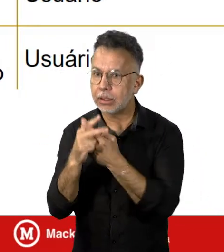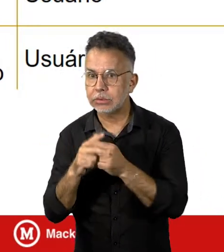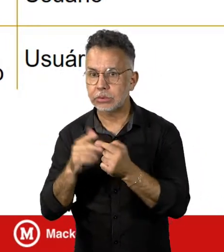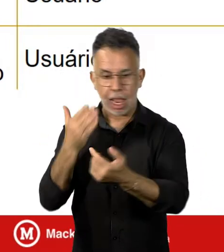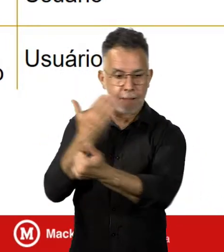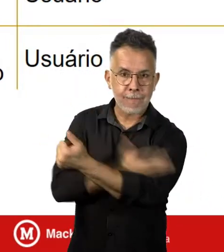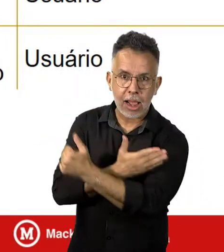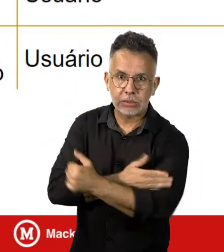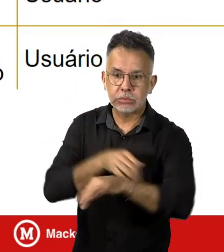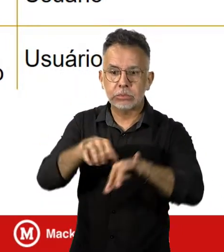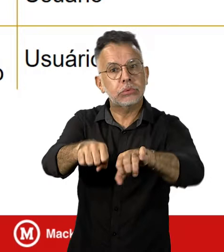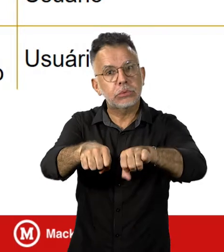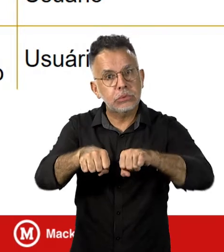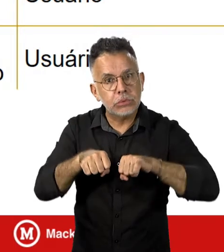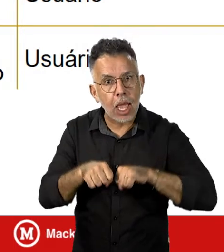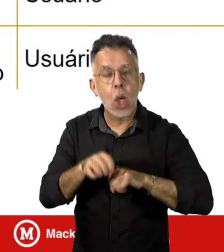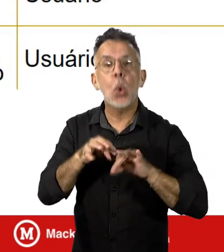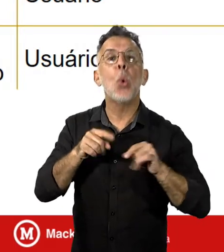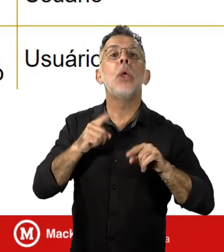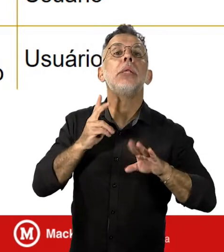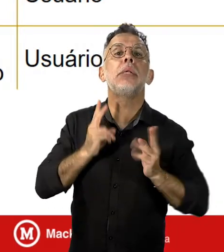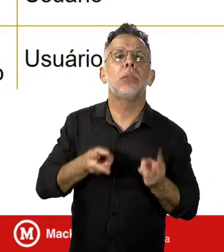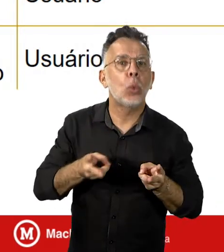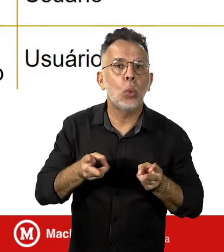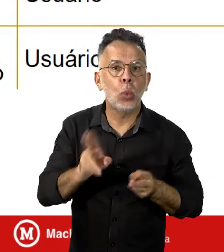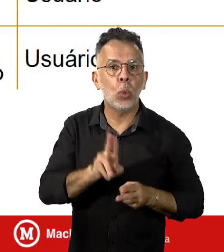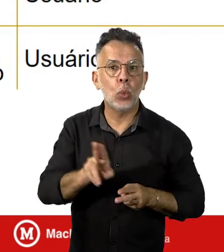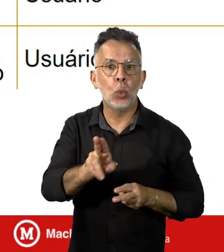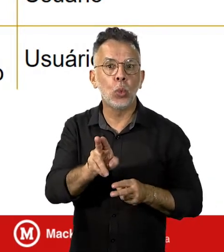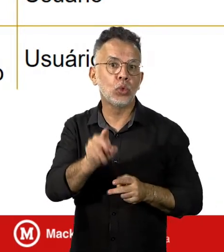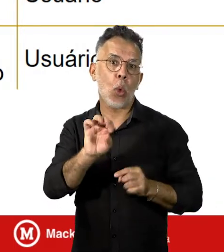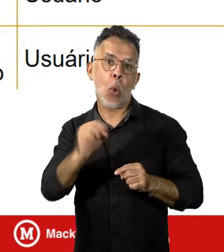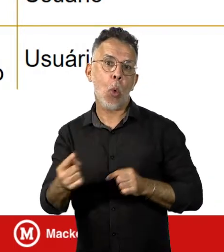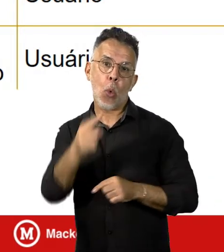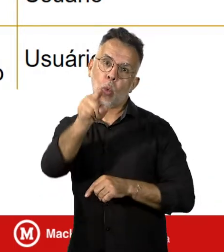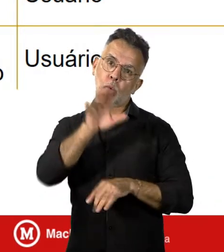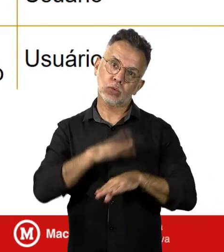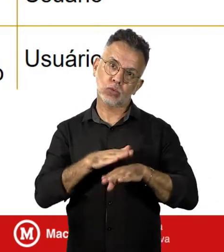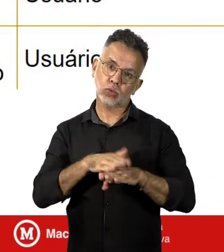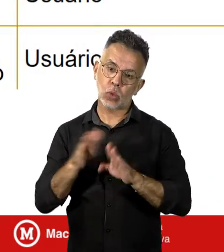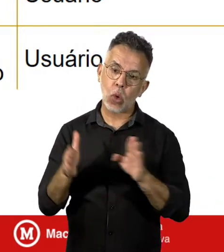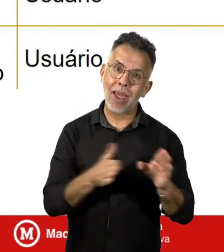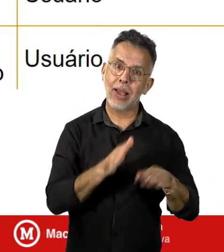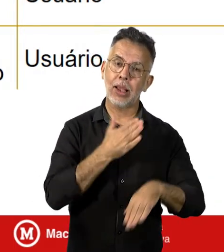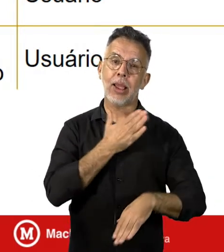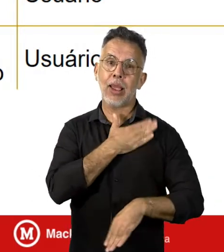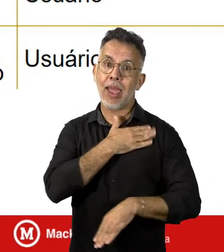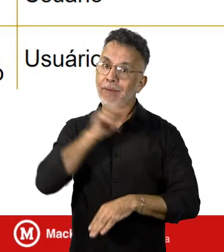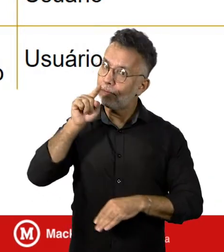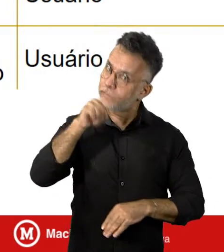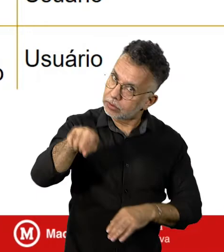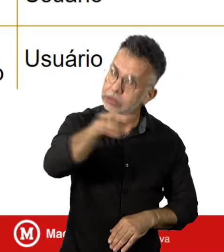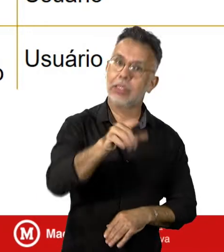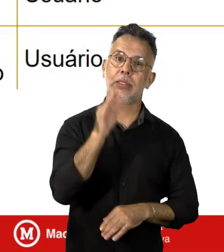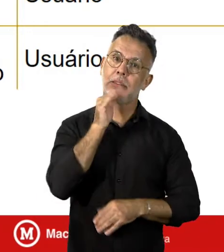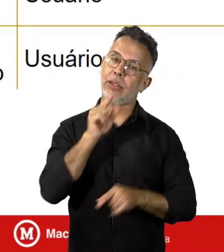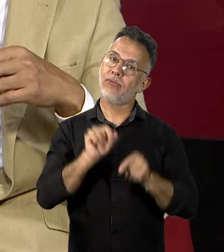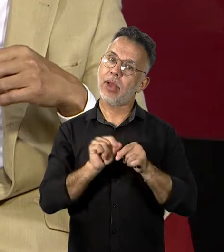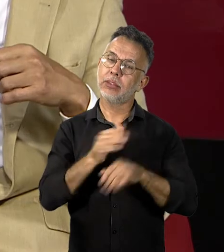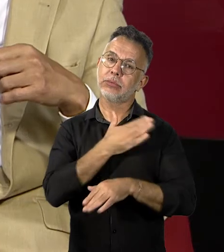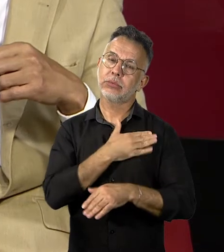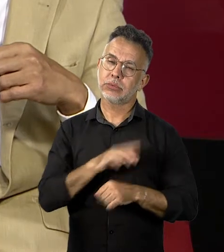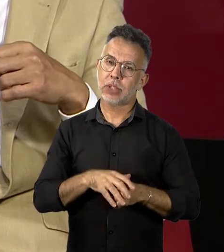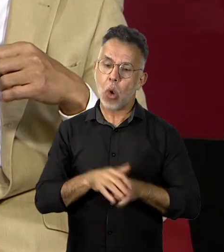peças, pastas, gavetas. Com que frequência? Após o uso ou conforme o procedimento? Quem faz? Vocês também. Tá?